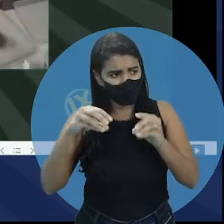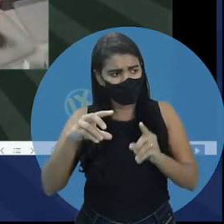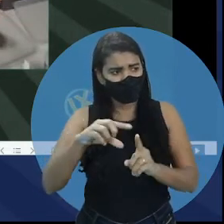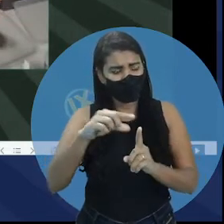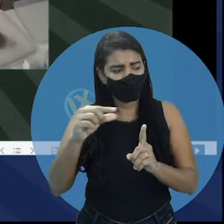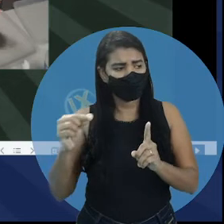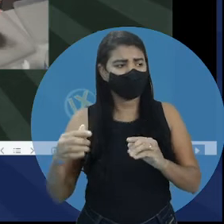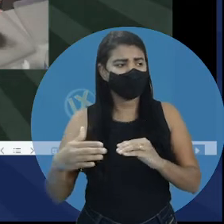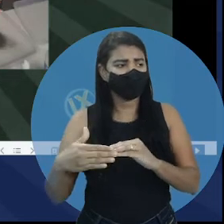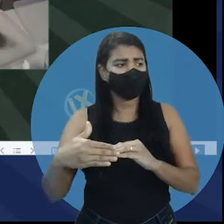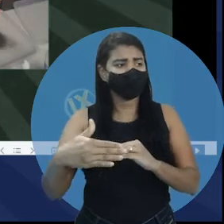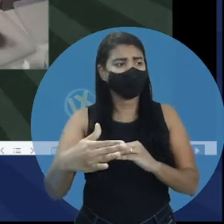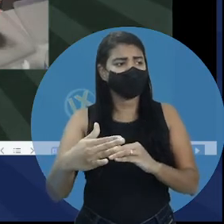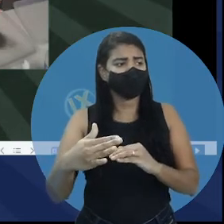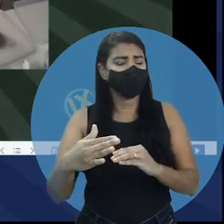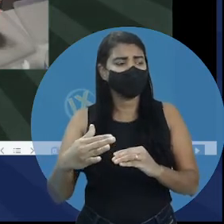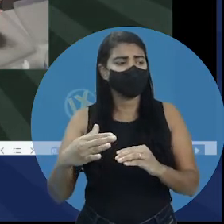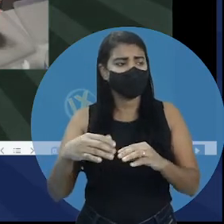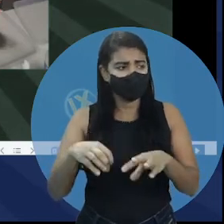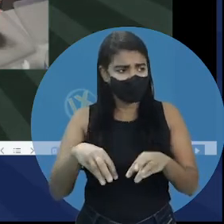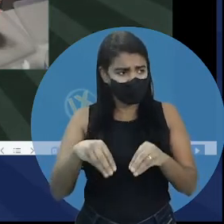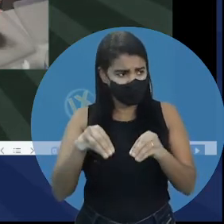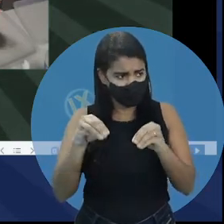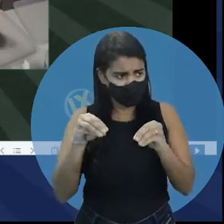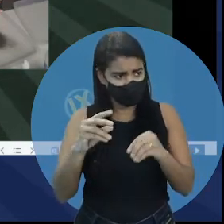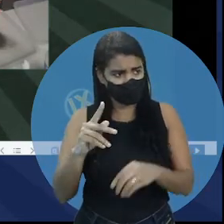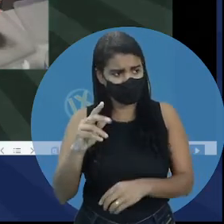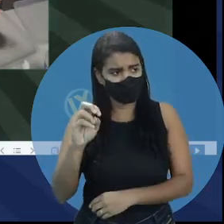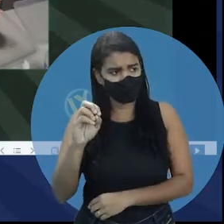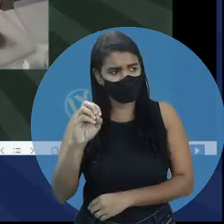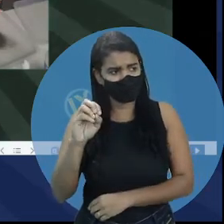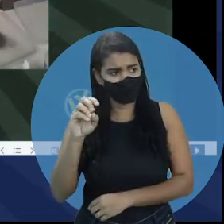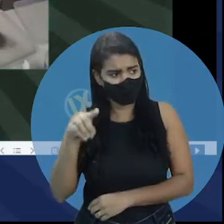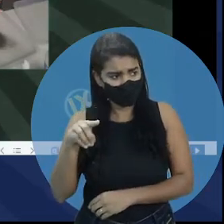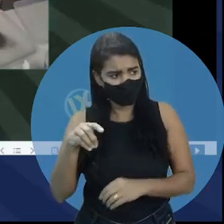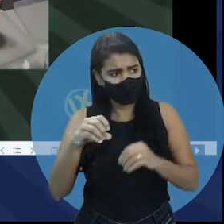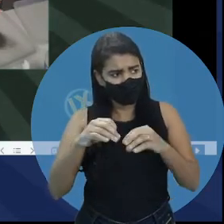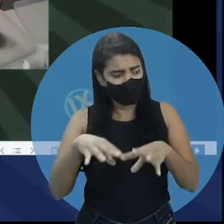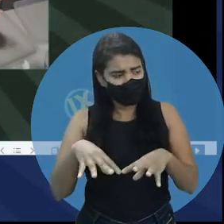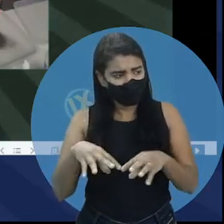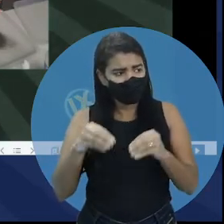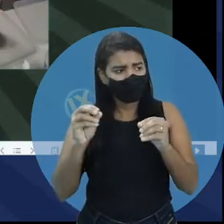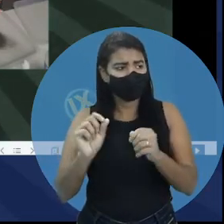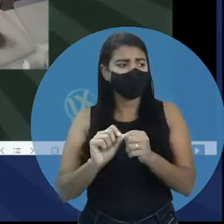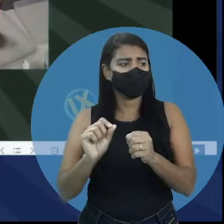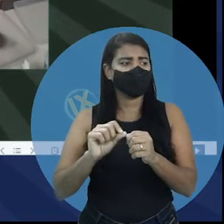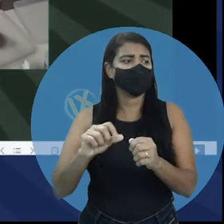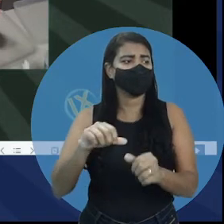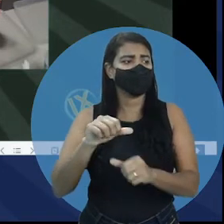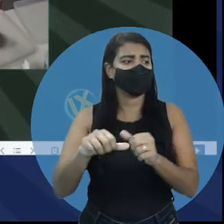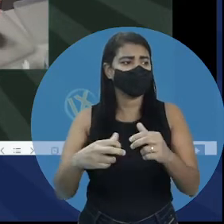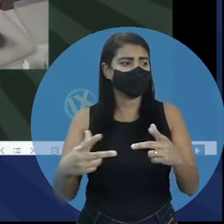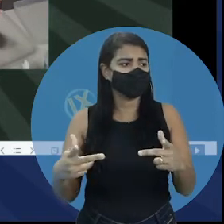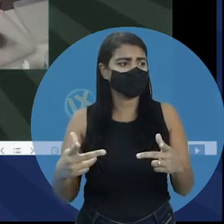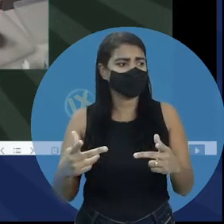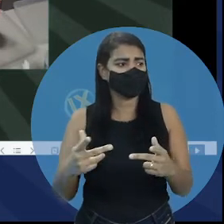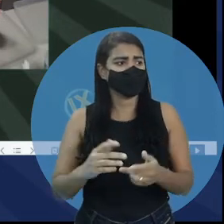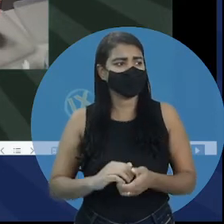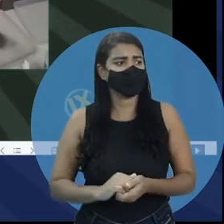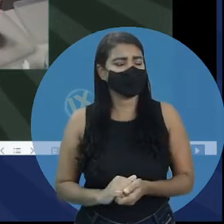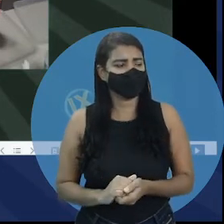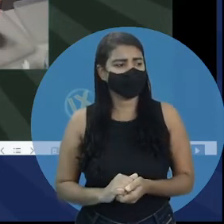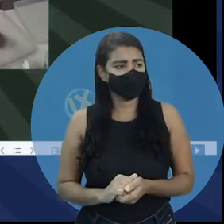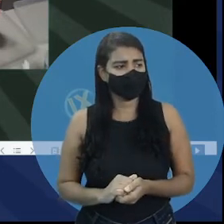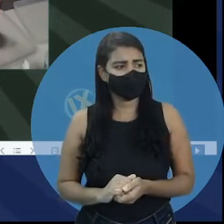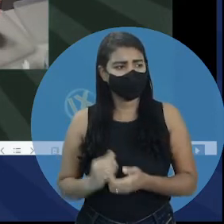a partir do pó, a gente fez algumas concentrações de soluções, né? Pode passar até mais um toque.